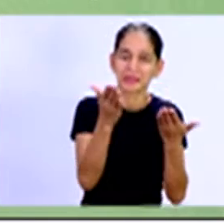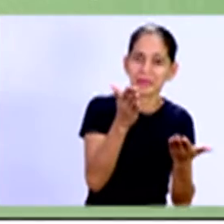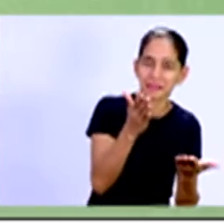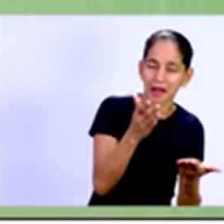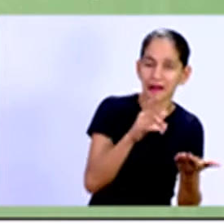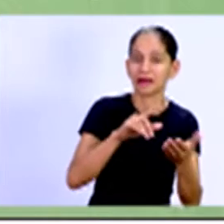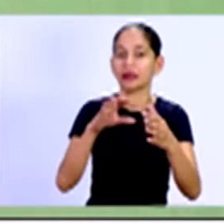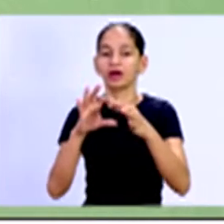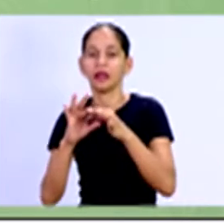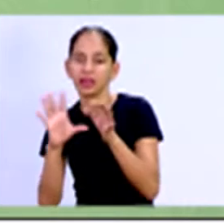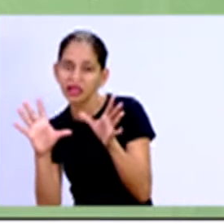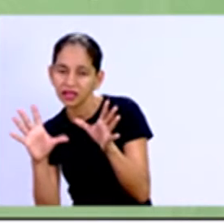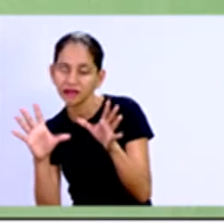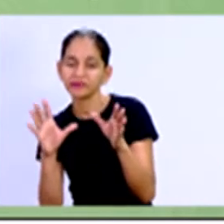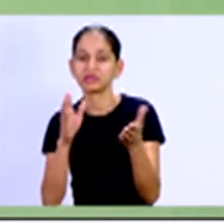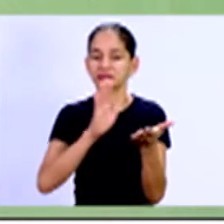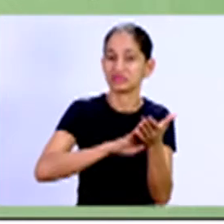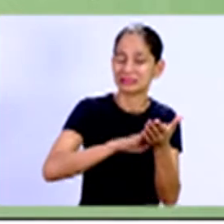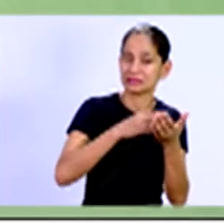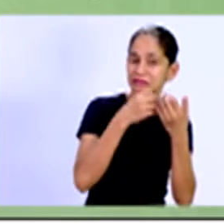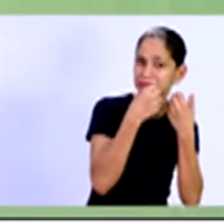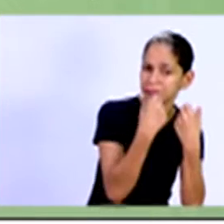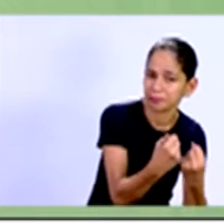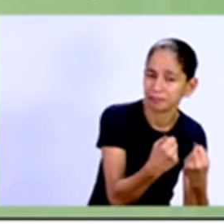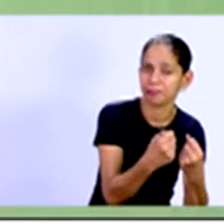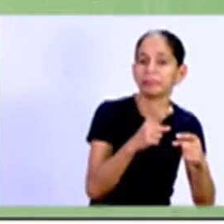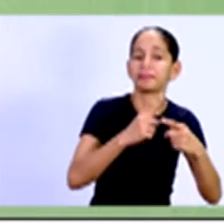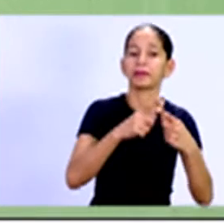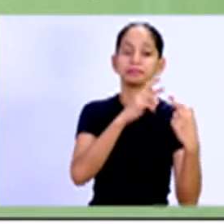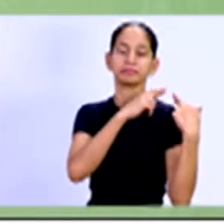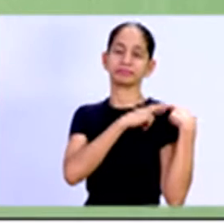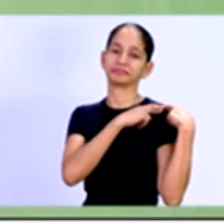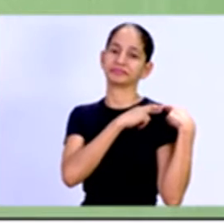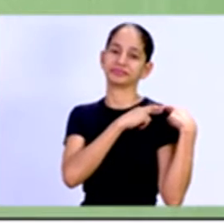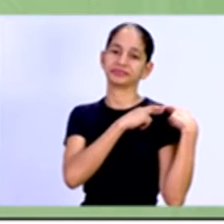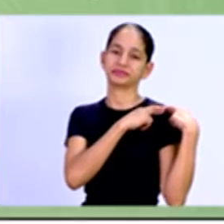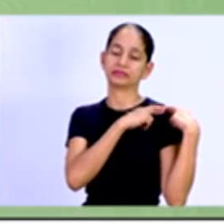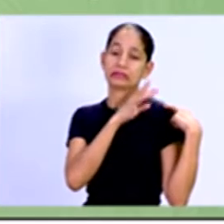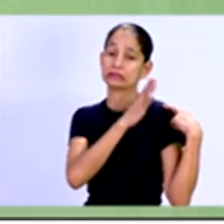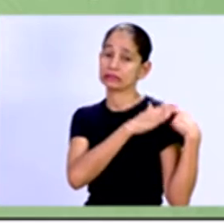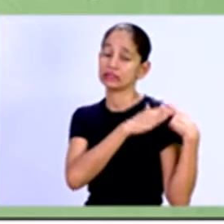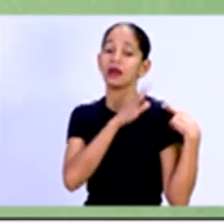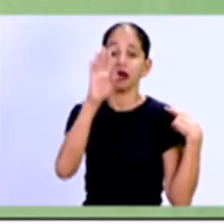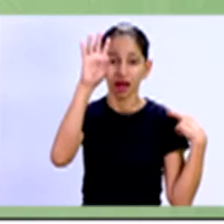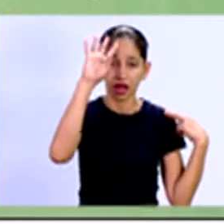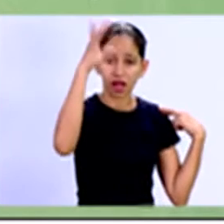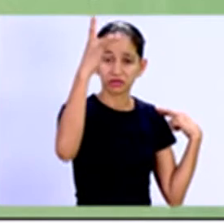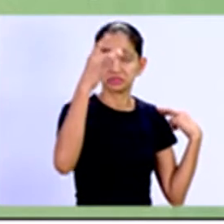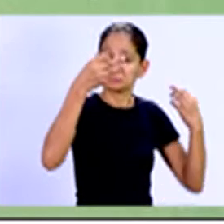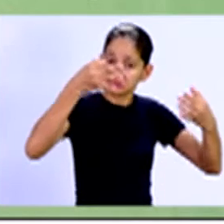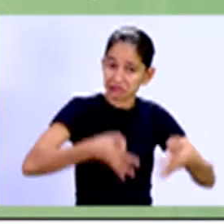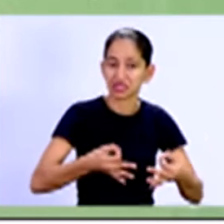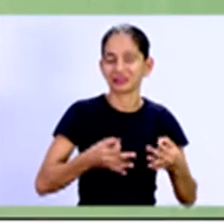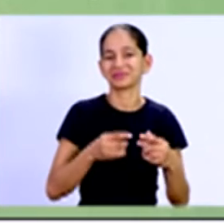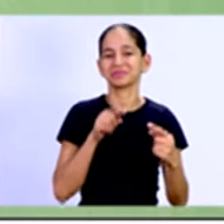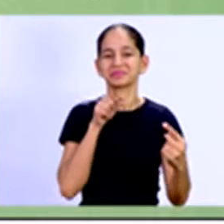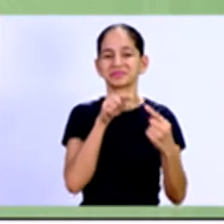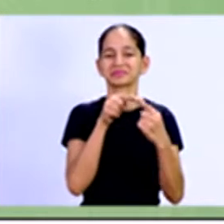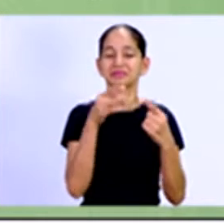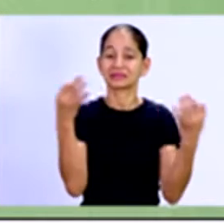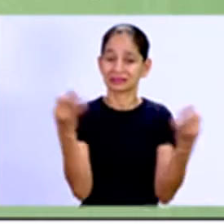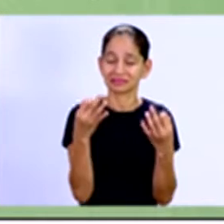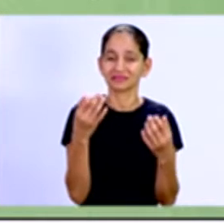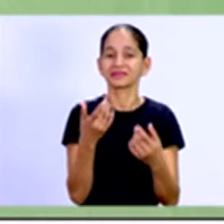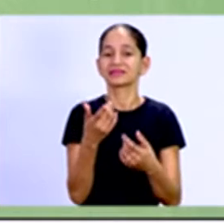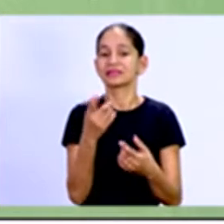Porque eu tenho que ter essa consciência moral para decidir o que fazer ou não fazer, mas, ao mesmo